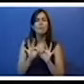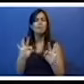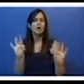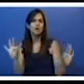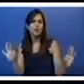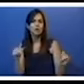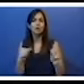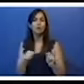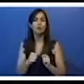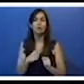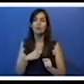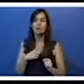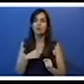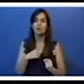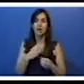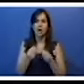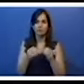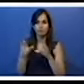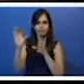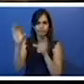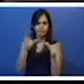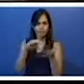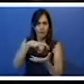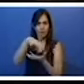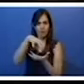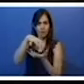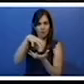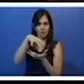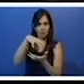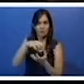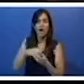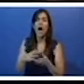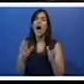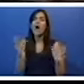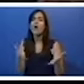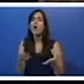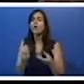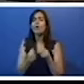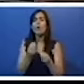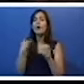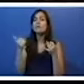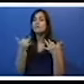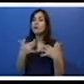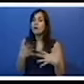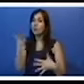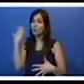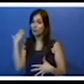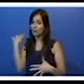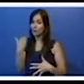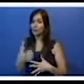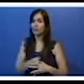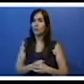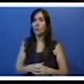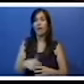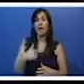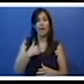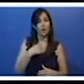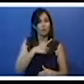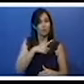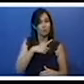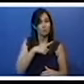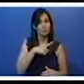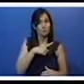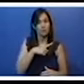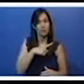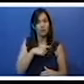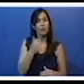entre peças do mosaico vamos completar essa tabelinha agora com aquela explicação anterior eu tenho